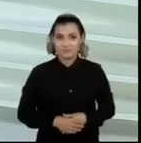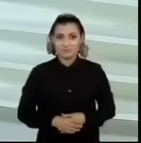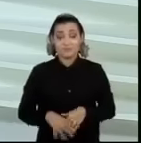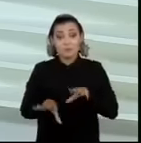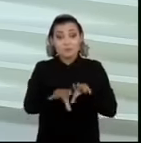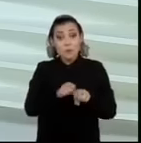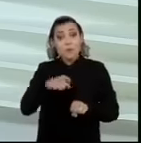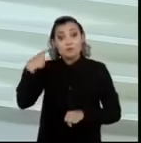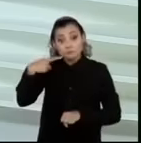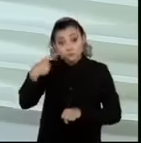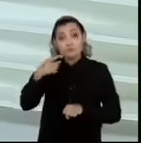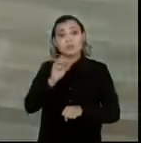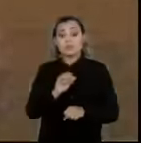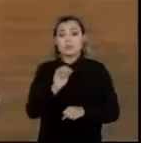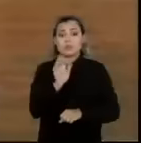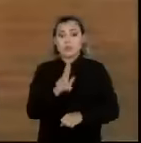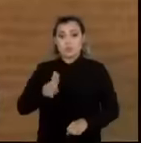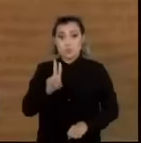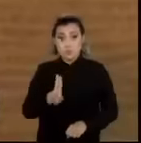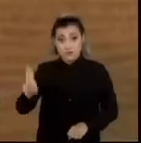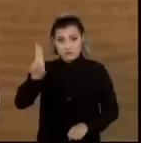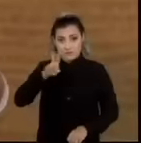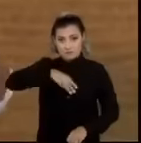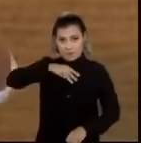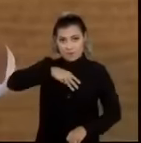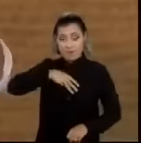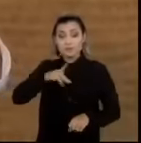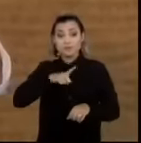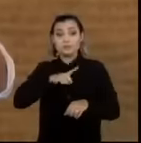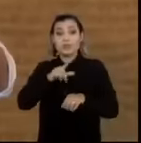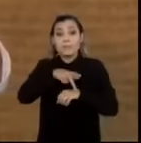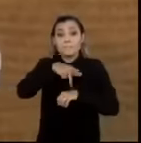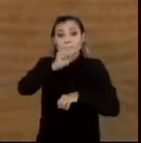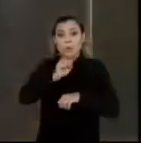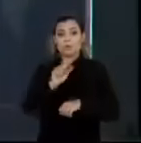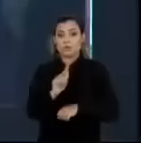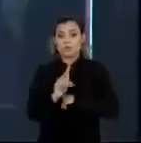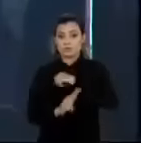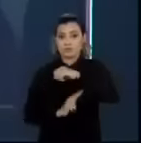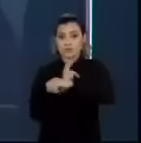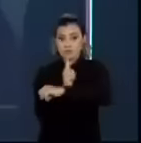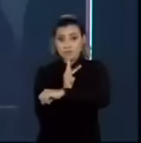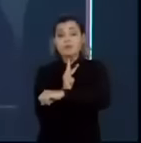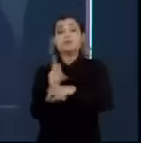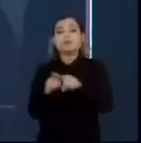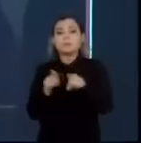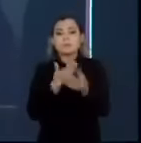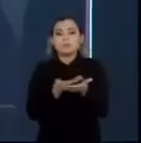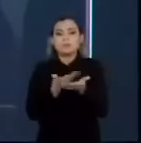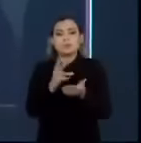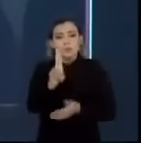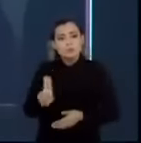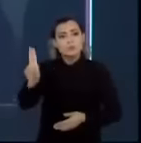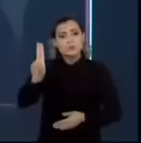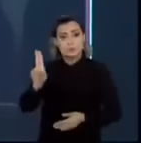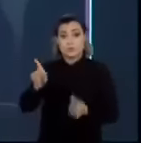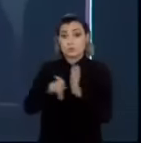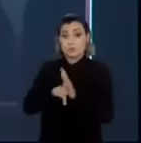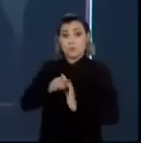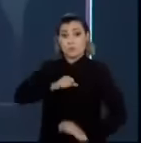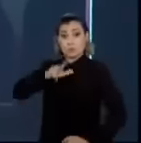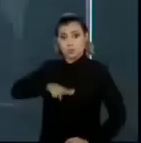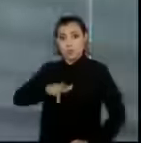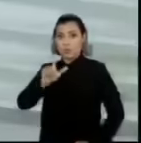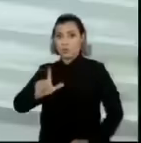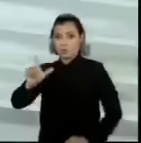Formado em Direito pela Universidade Mackenzie, com especialização pela Fundação Getúlio Vargas, também estudou nas universidades de Coimbra